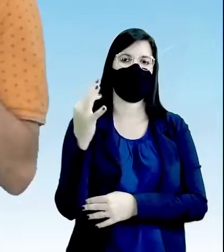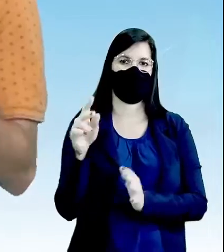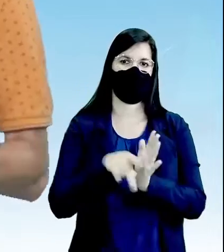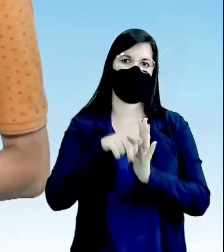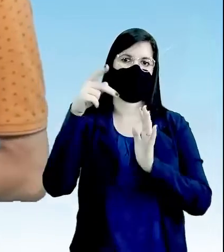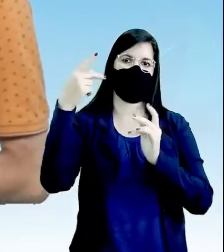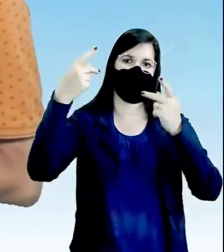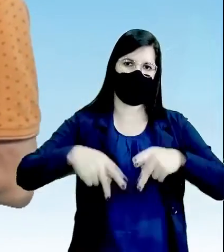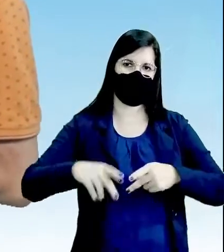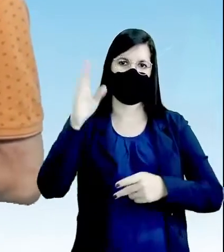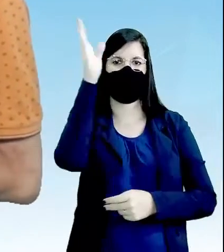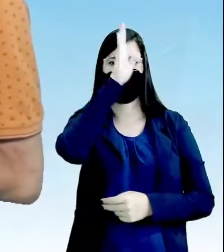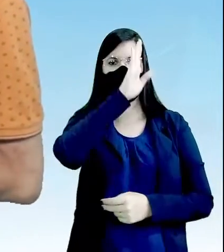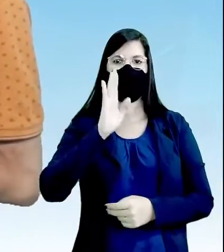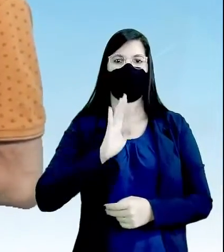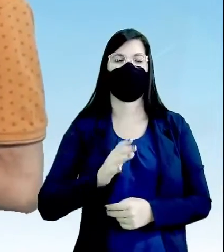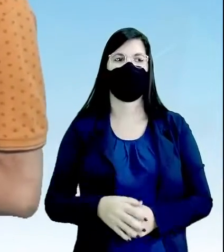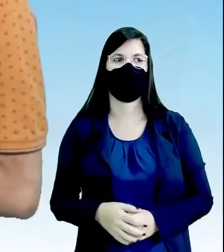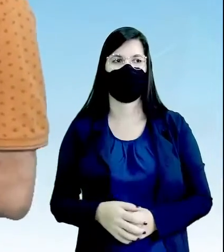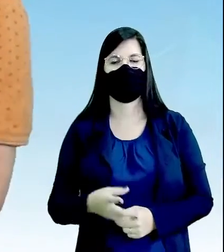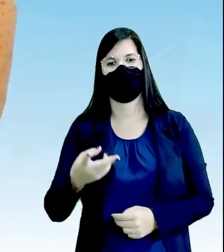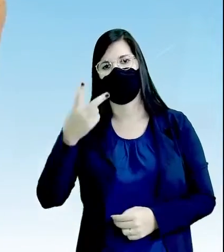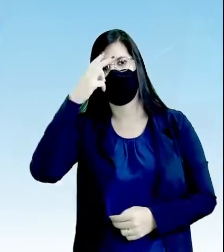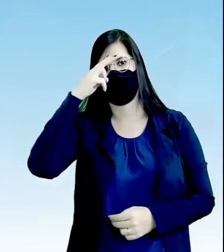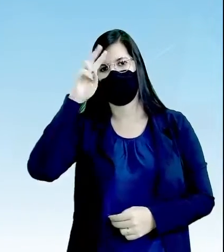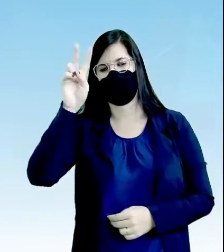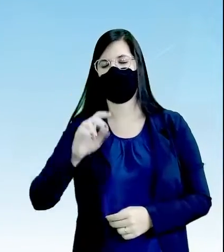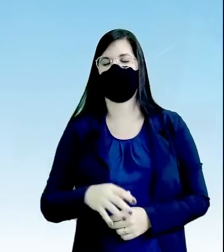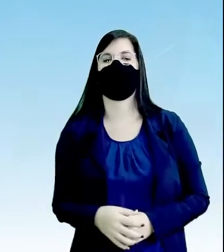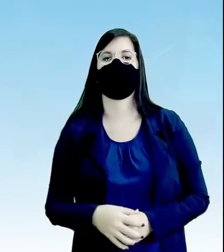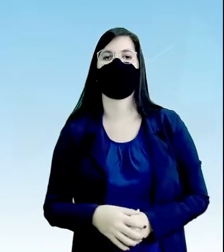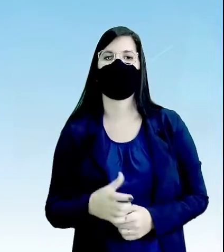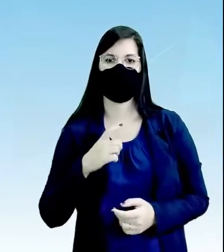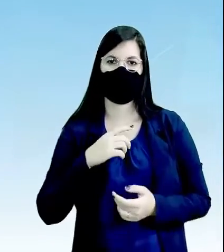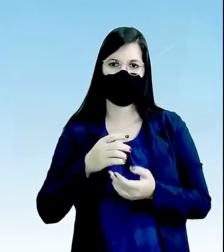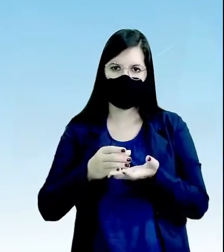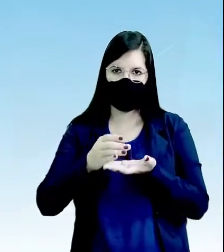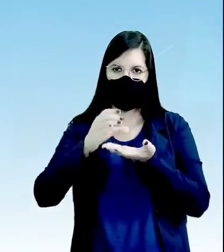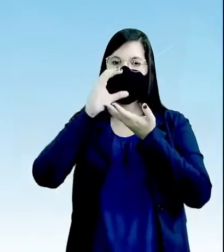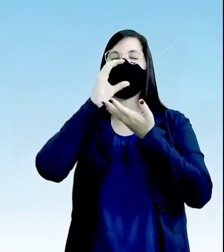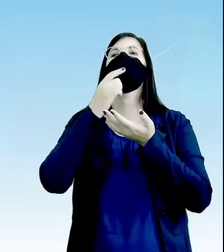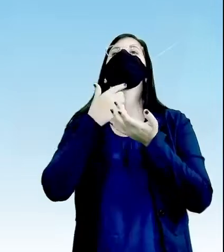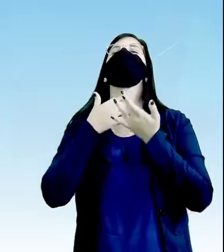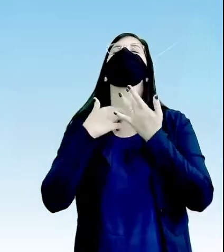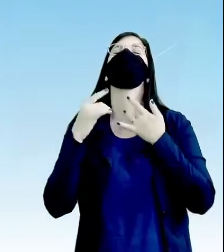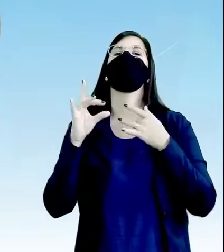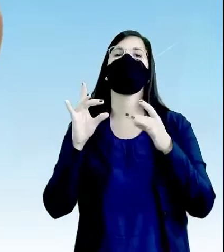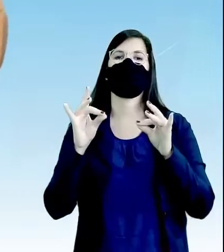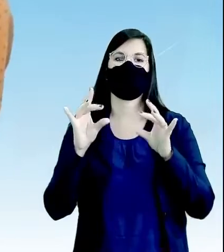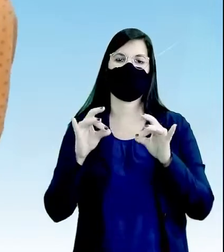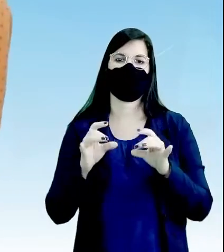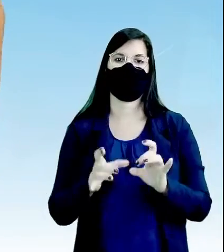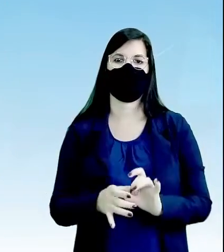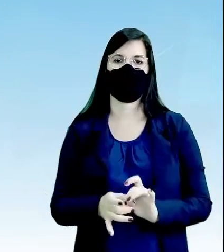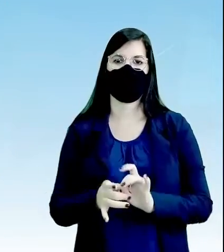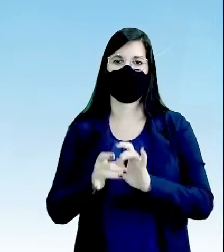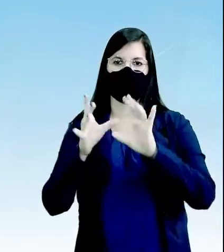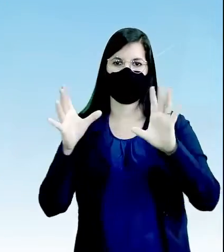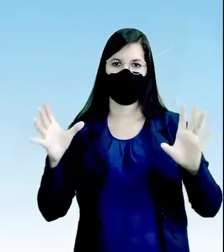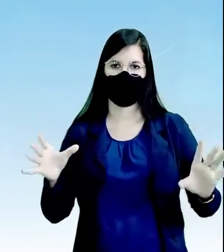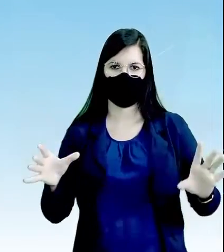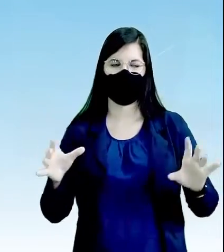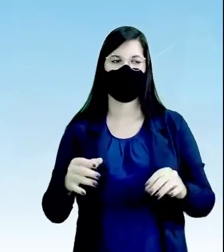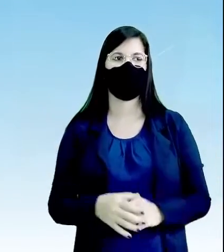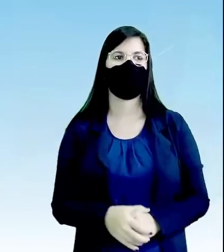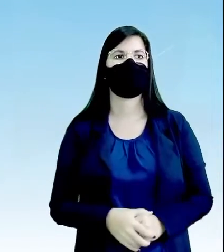Isso me lembrou mais uma vez que o senhor acabou de falar que ele dizia, né? Quem bebe da minha caneca tem sede de quê? De liberdade. De liberdade. E eu também, professor, chamo a